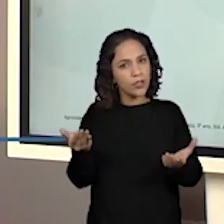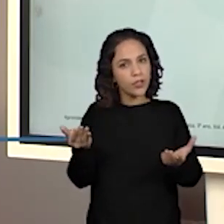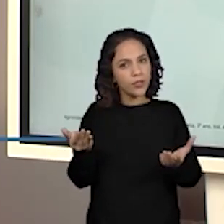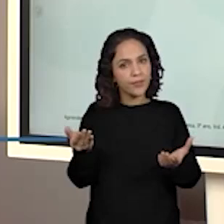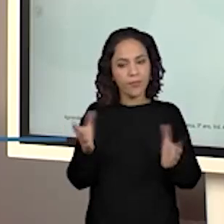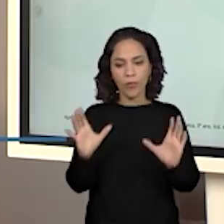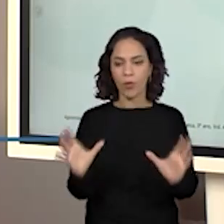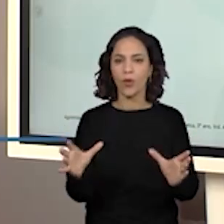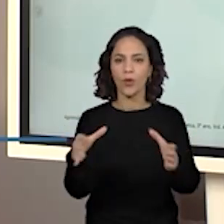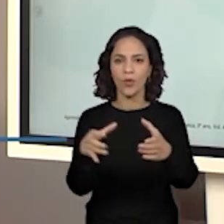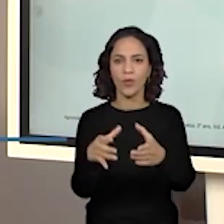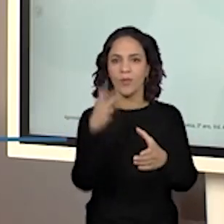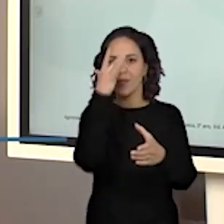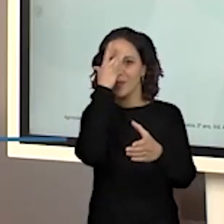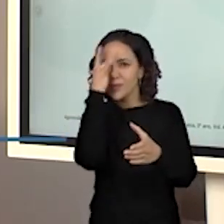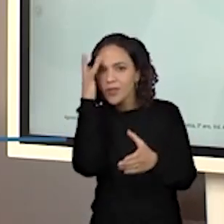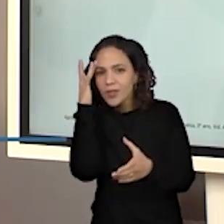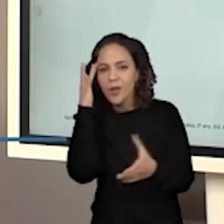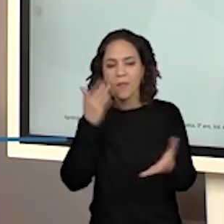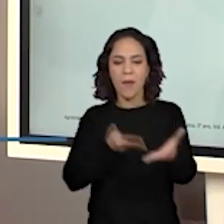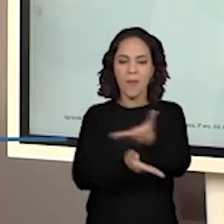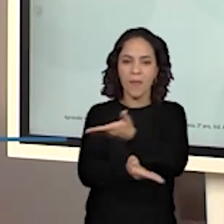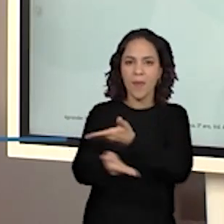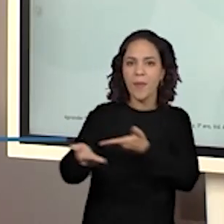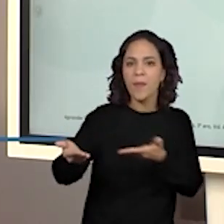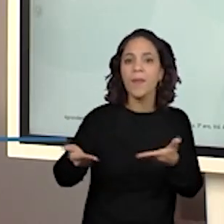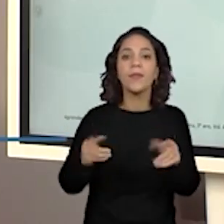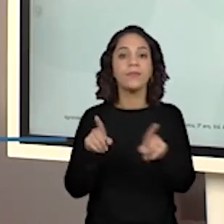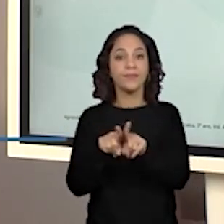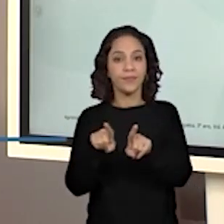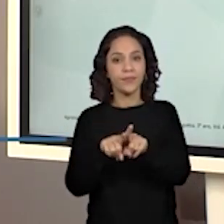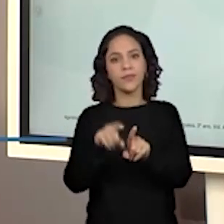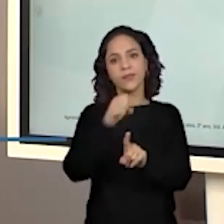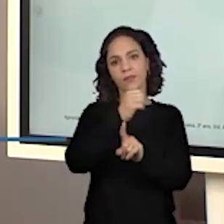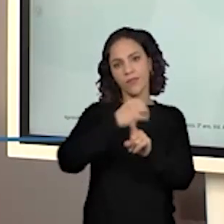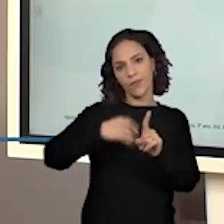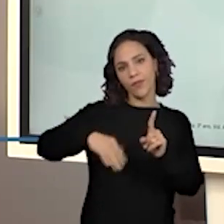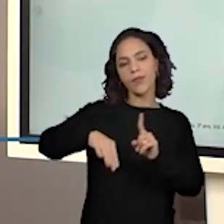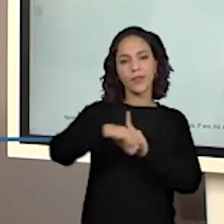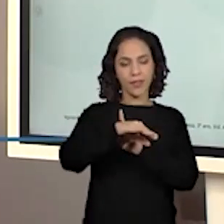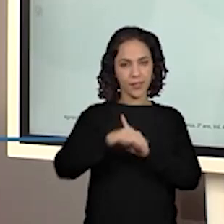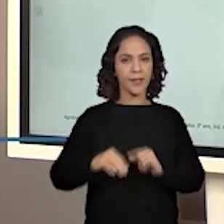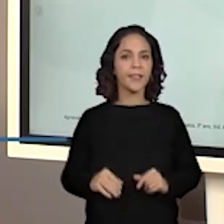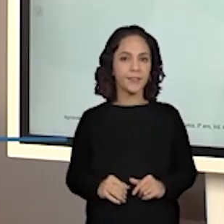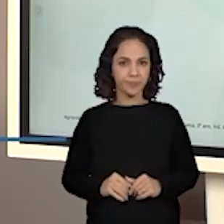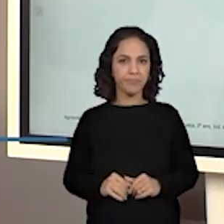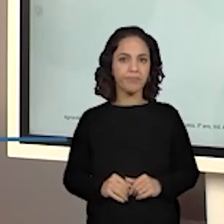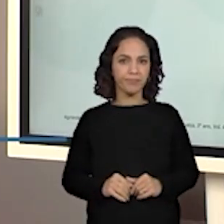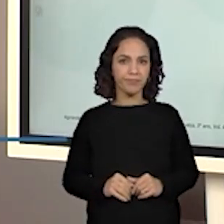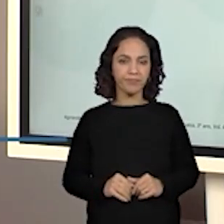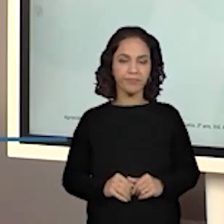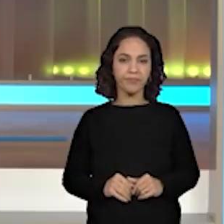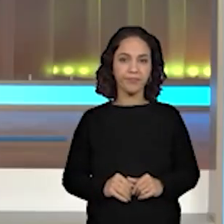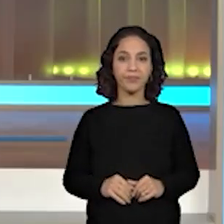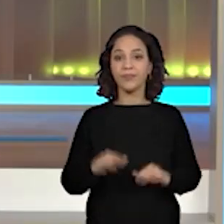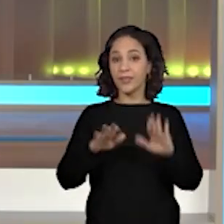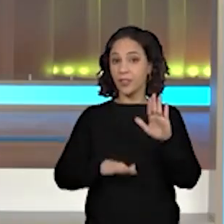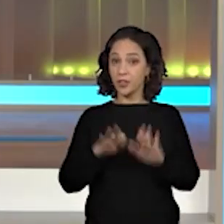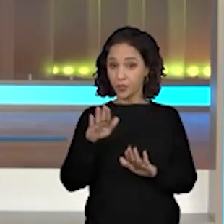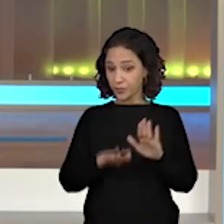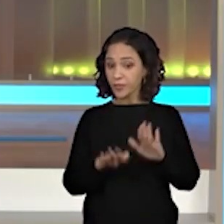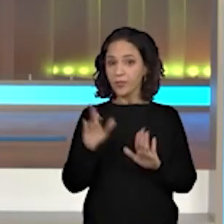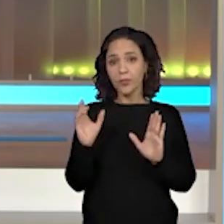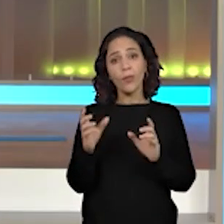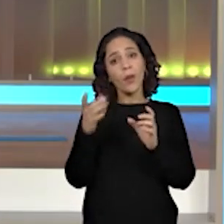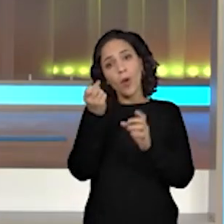de um grupo de pessoas, para a sociedade como um todo também, ou para grupos específicos, menores. De qualquer